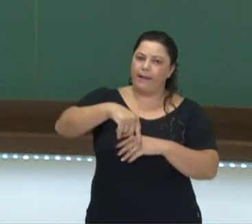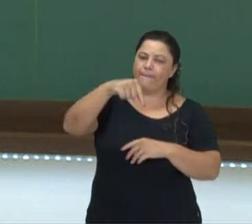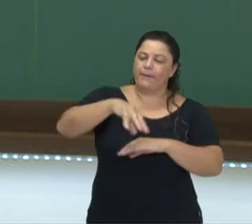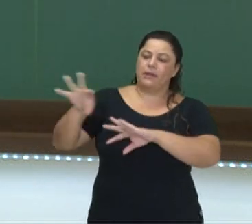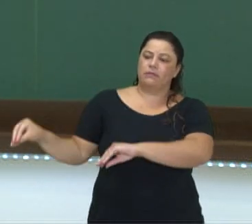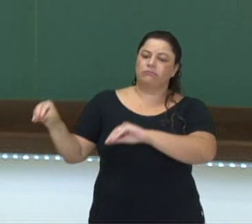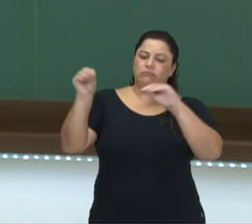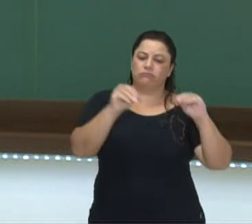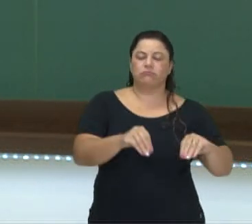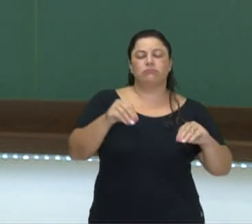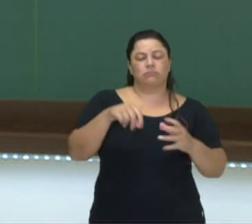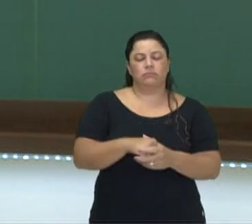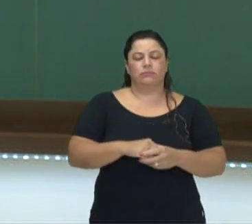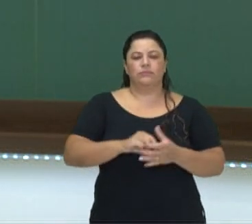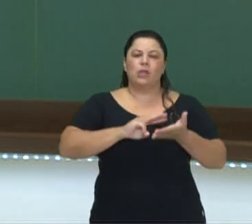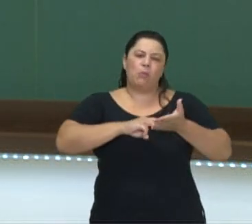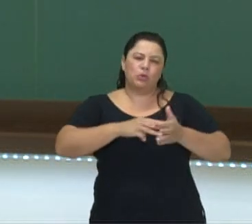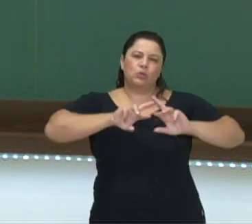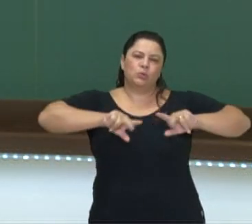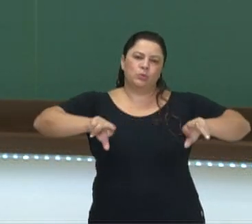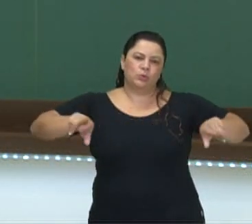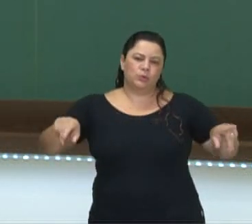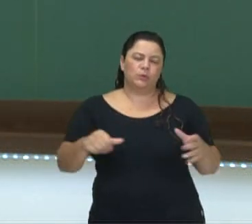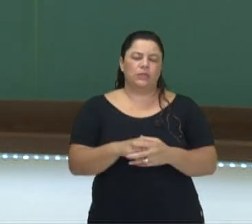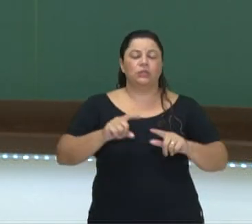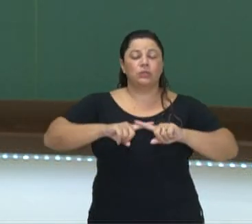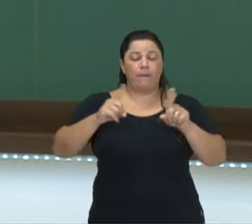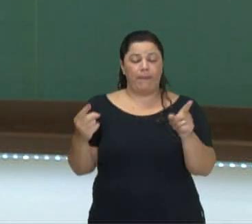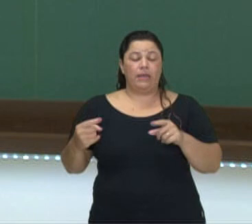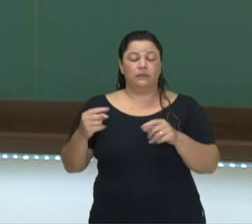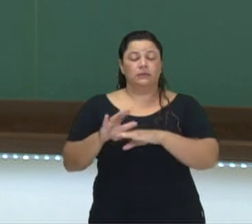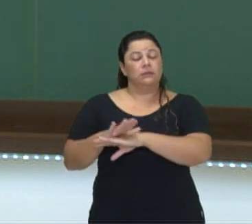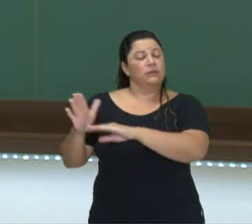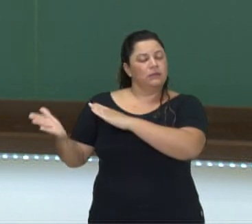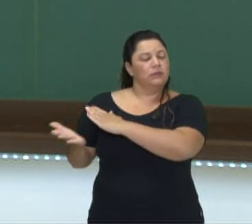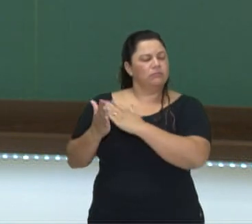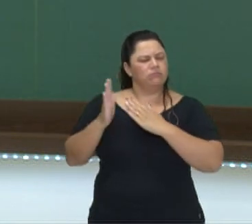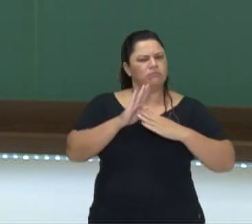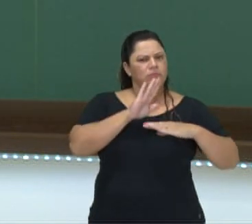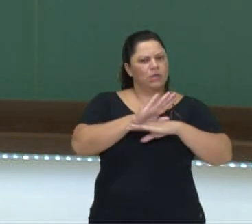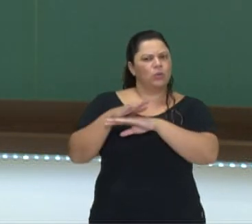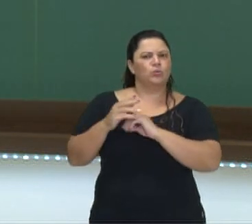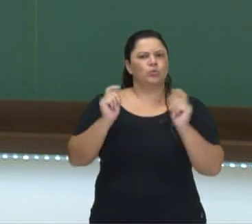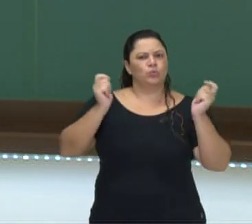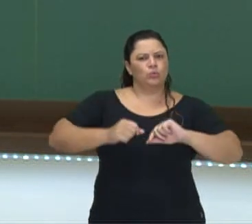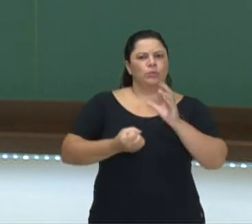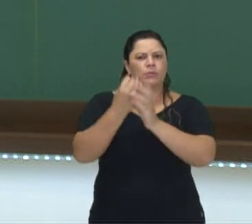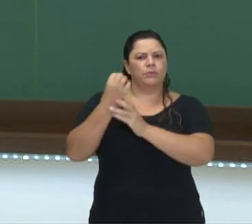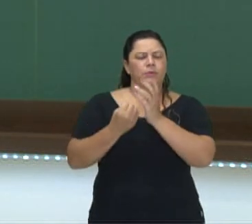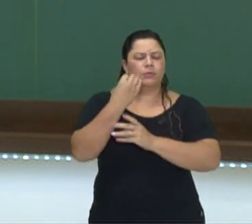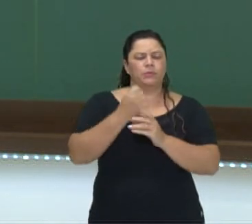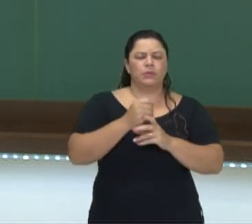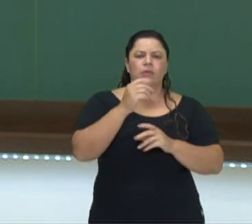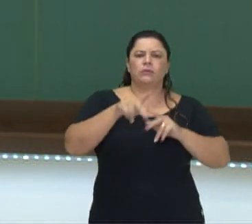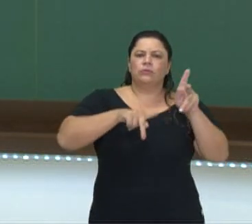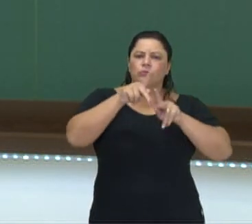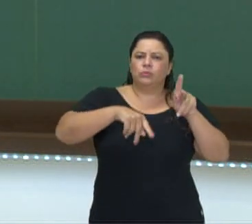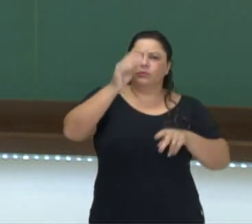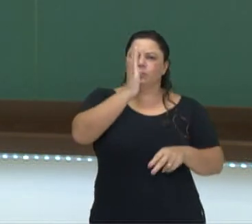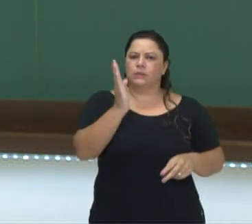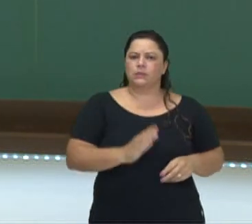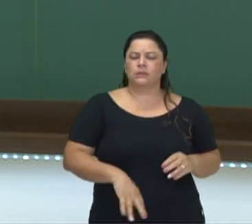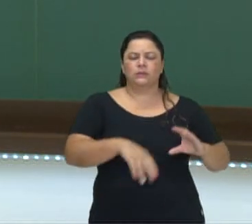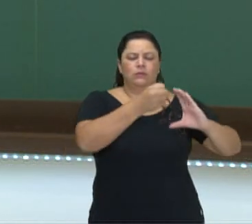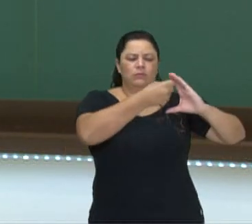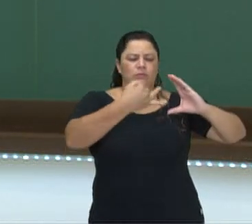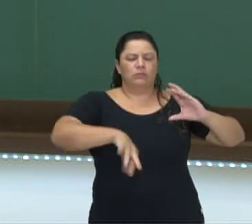todos eles contribuíram de forma muito rica para a formação da população brasileira e dessa diversidade de características que